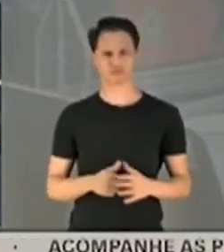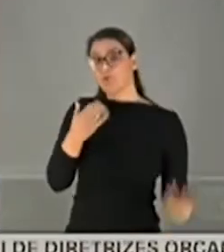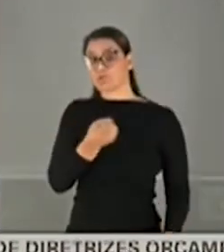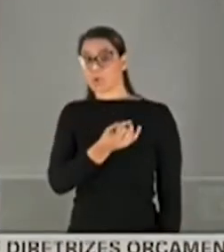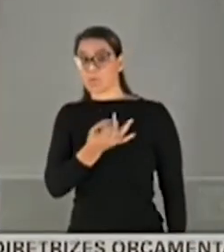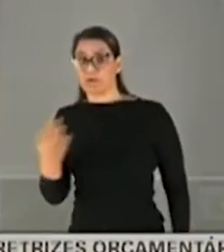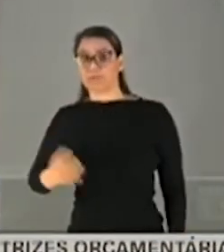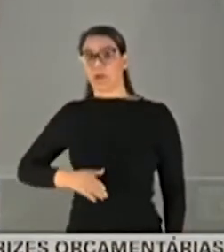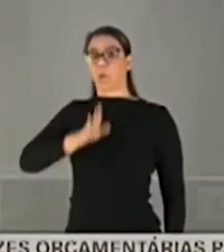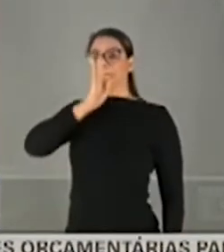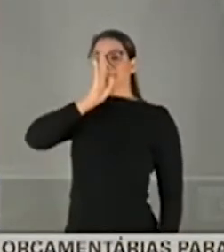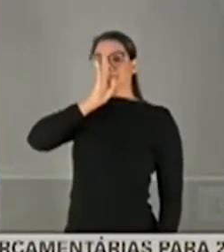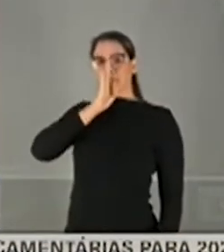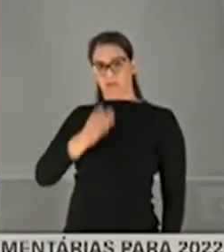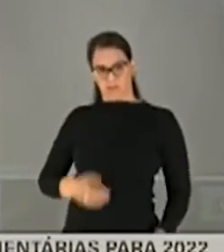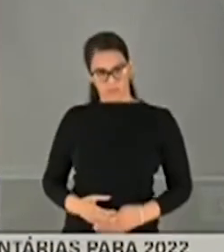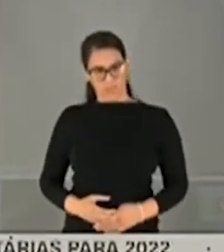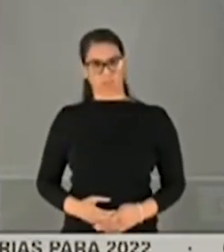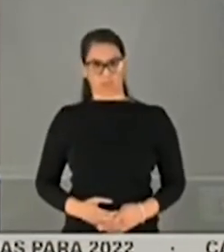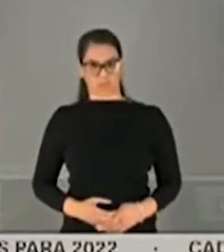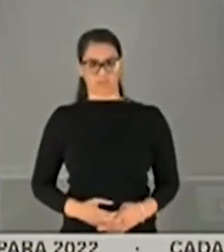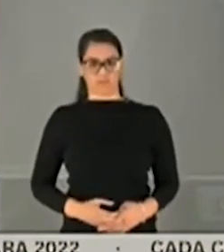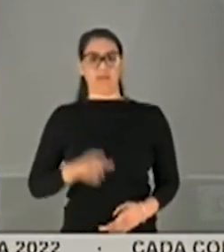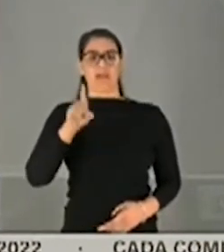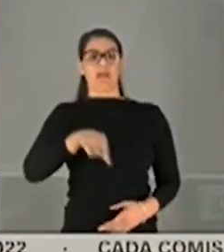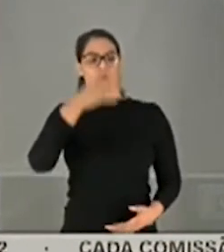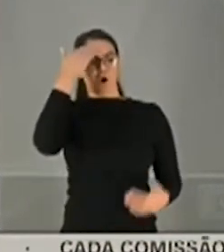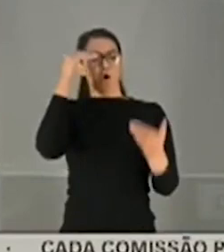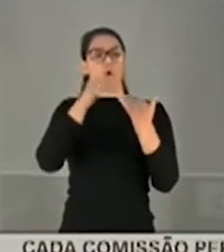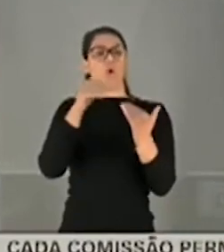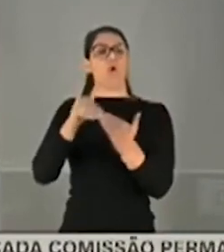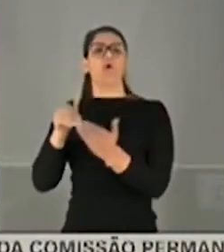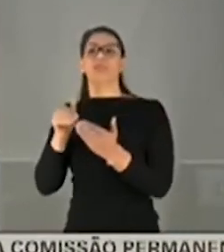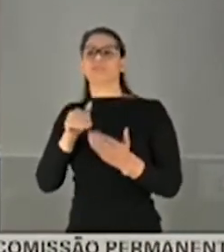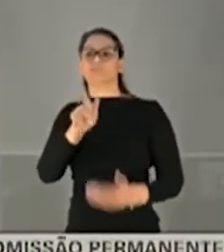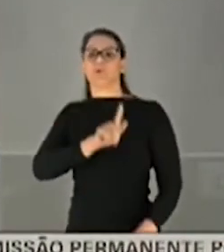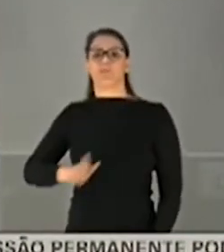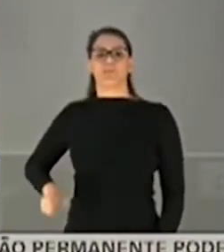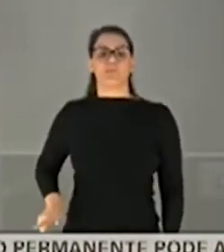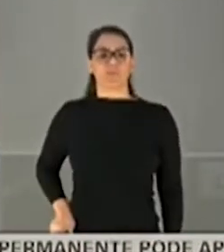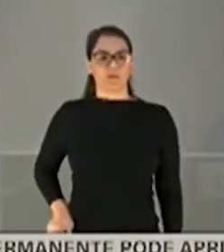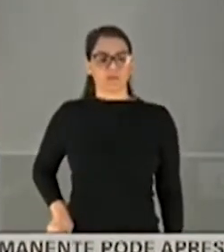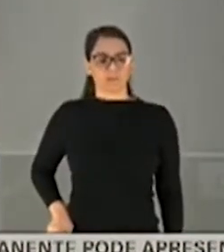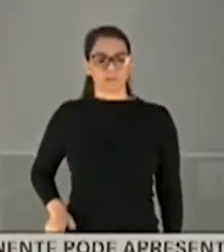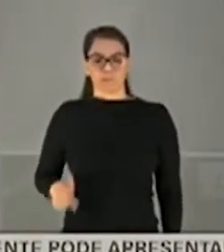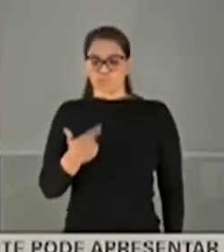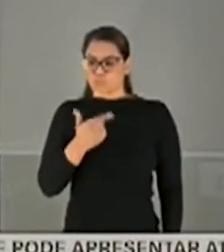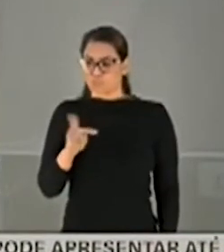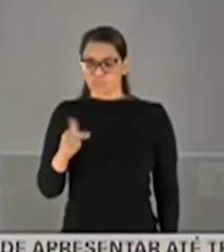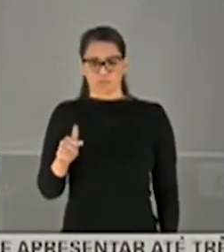Jair Messias Bolsonaro. É ser complacente com um governo que não tem